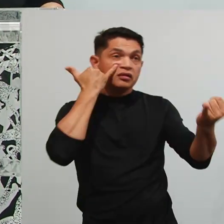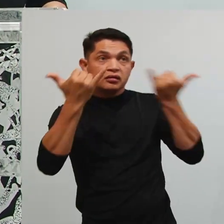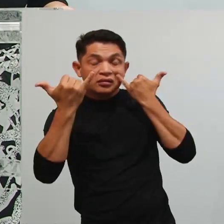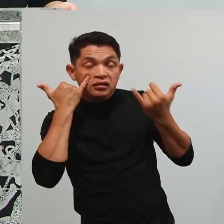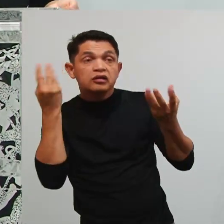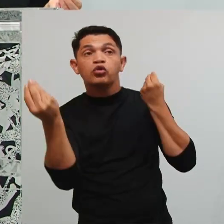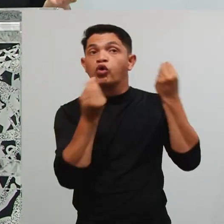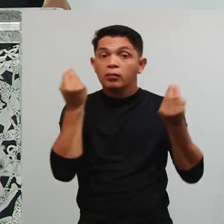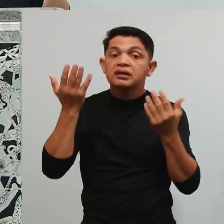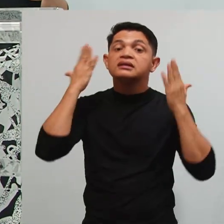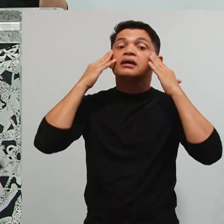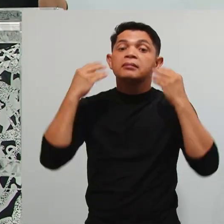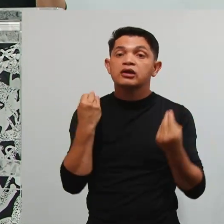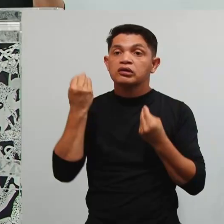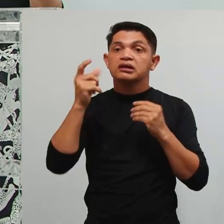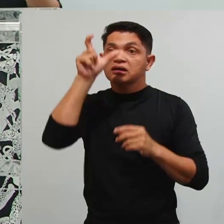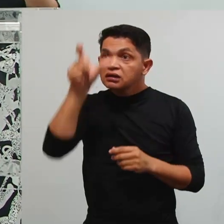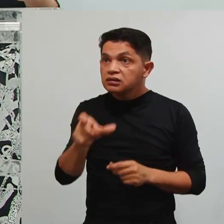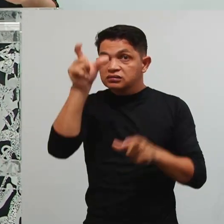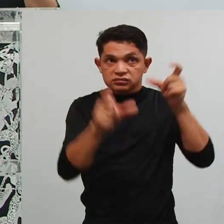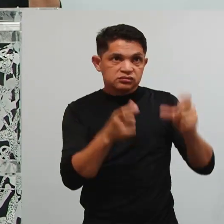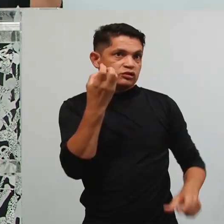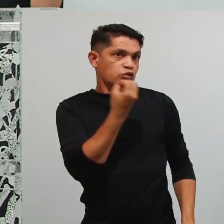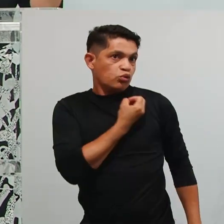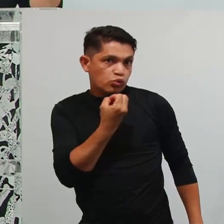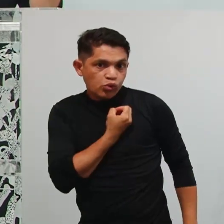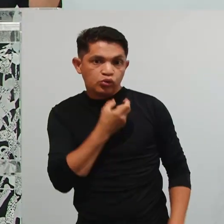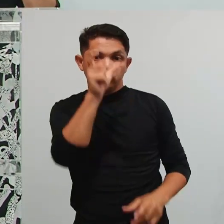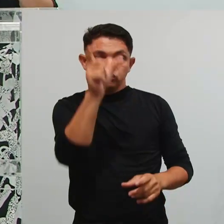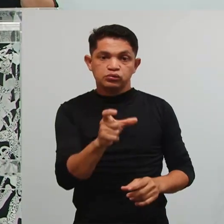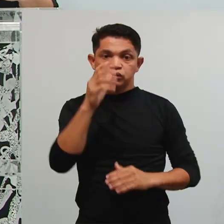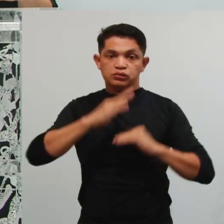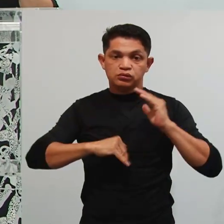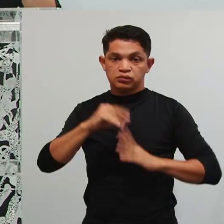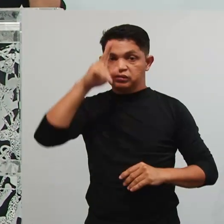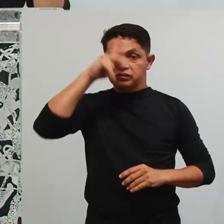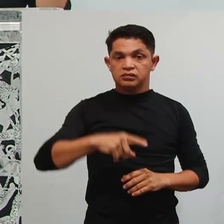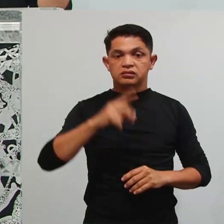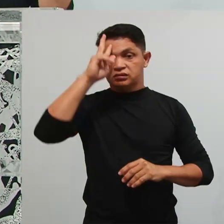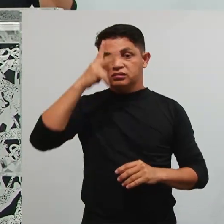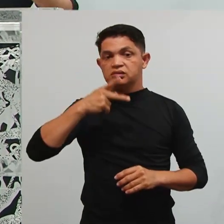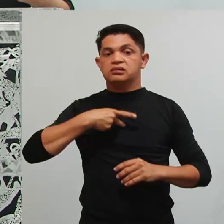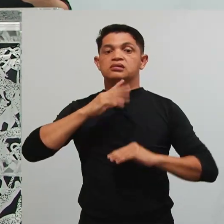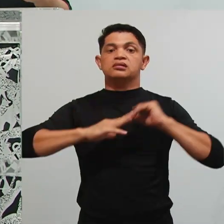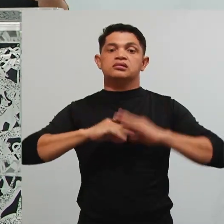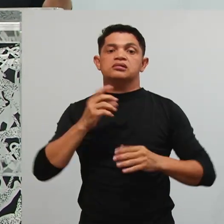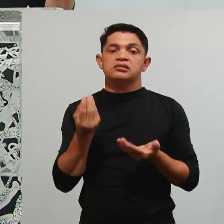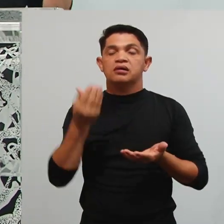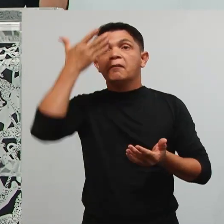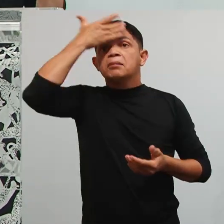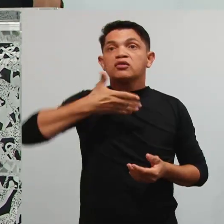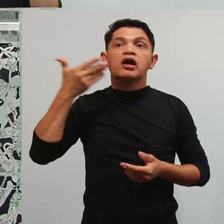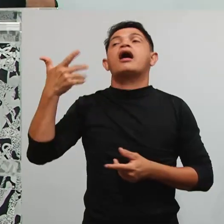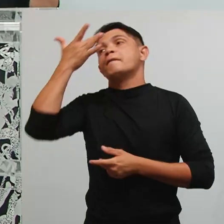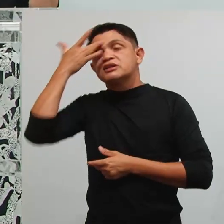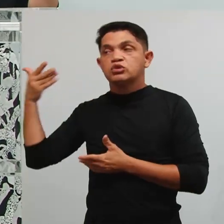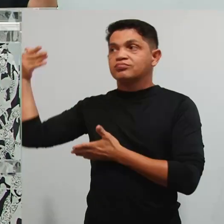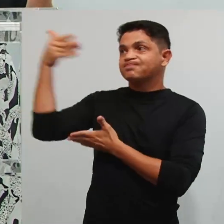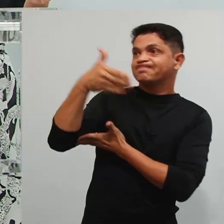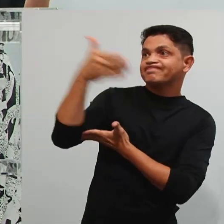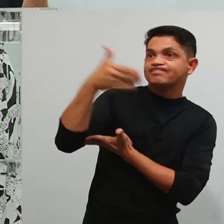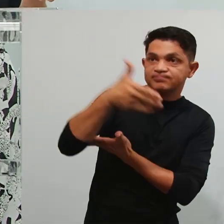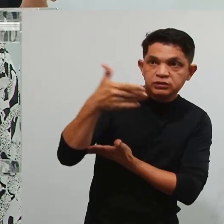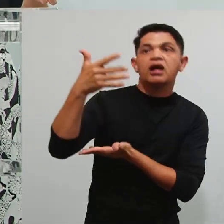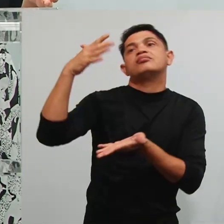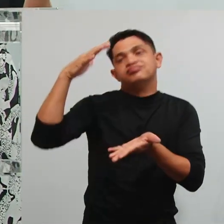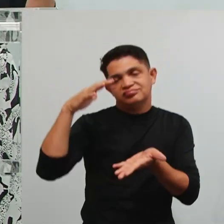votação, ela precisa de um quórum, né? Precisa de um número mínimo para que seja aprovado. Então, é importante ter esse